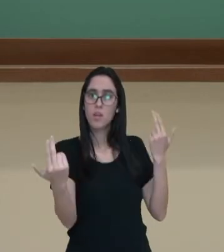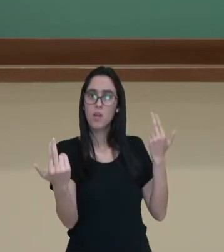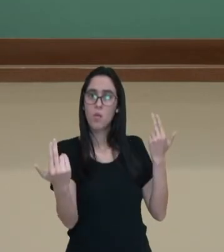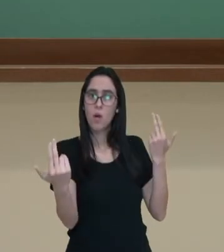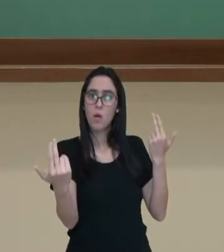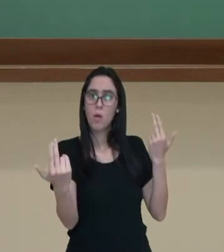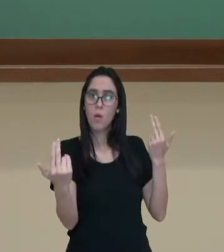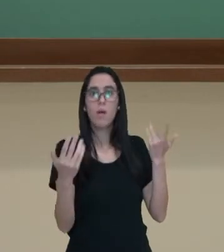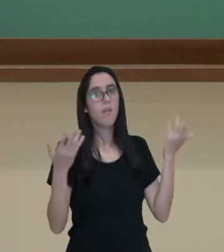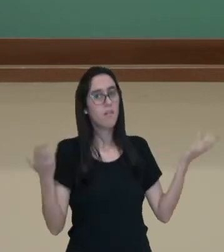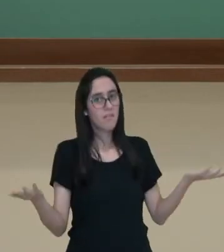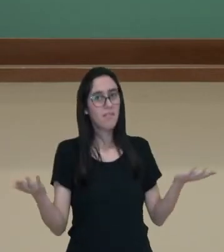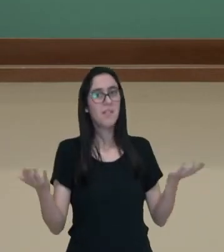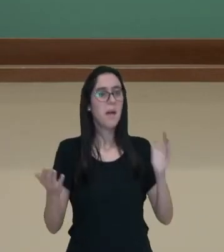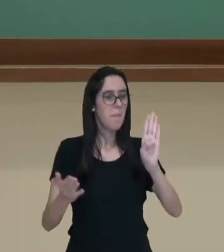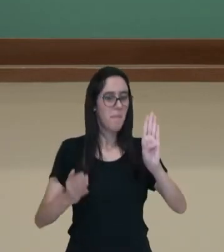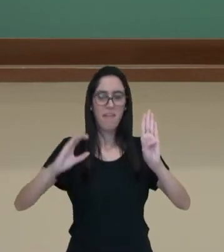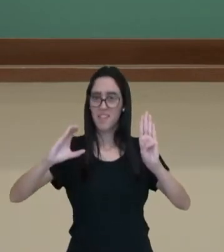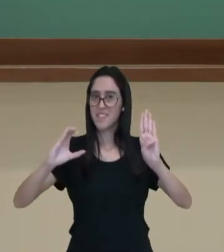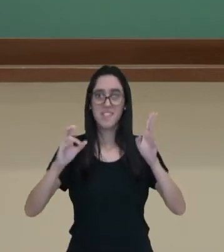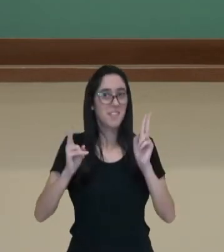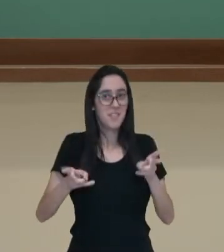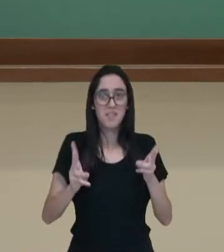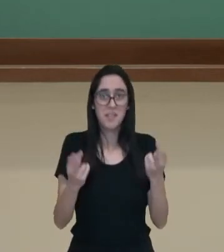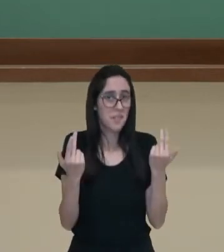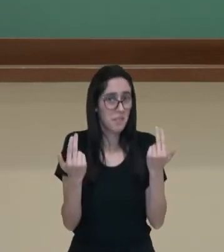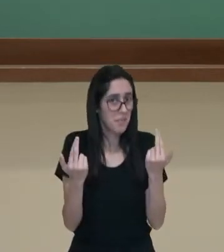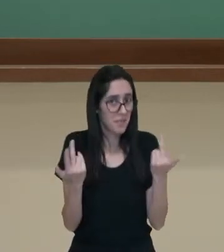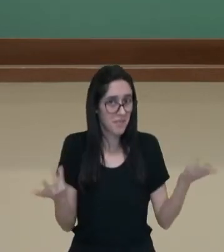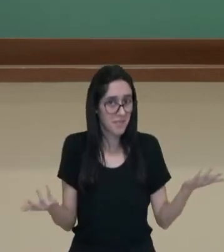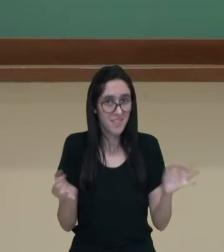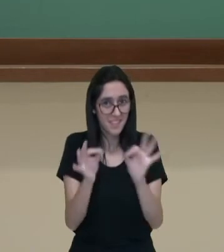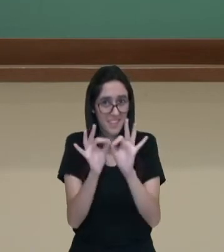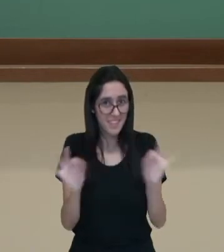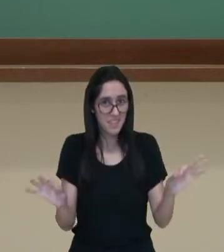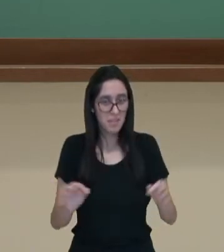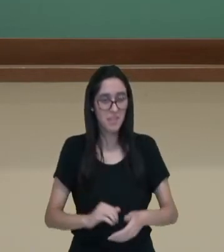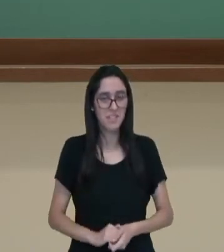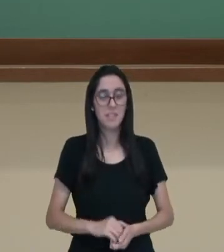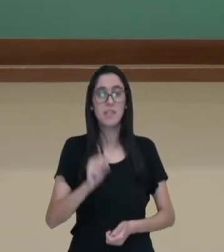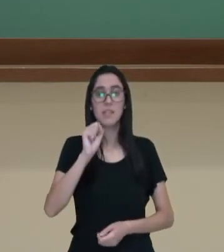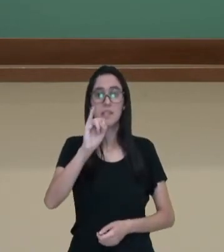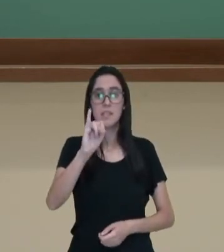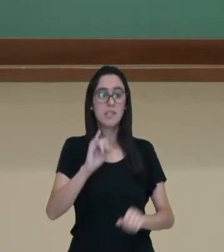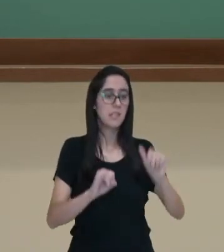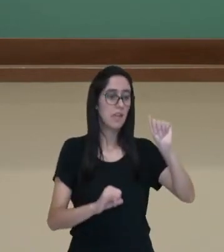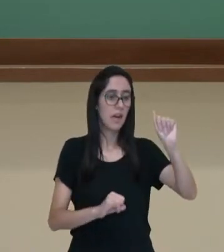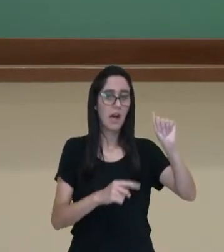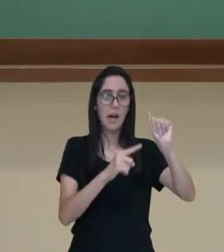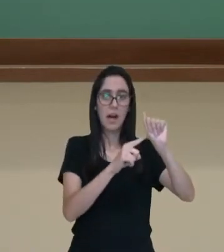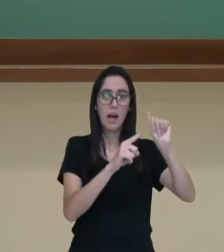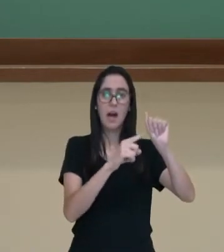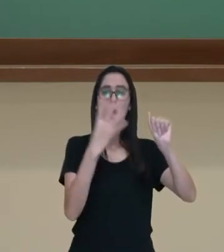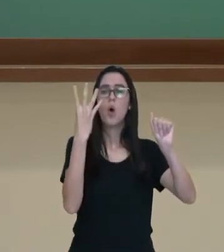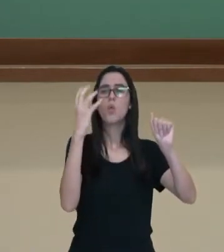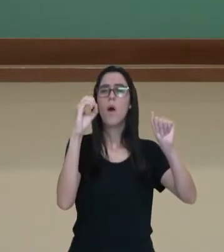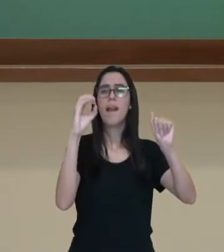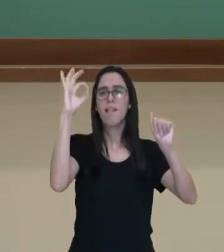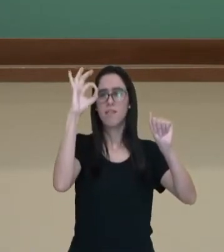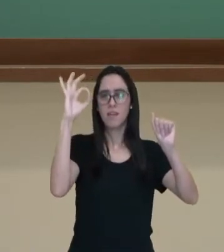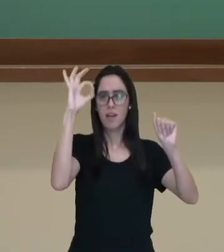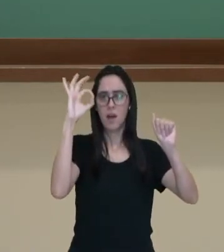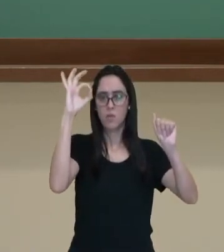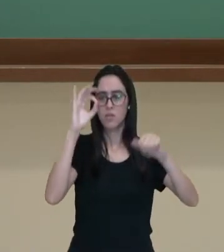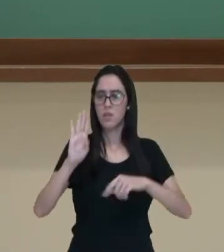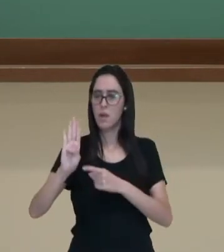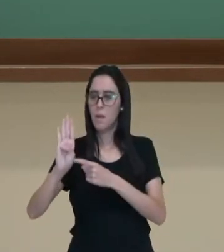e B também é a mesma. Simples, né? Algo óbvio. Se eu tenho um corpo A 40 Celsius, um corpo